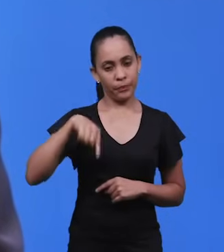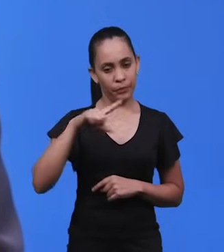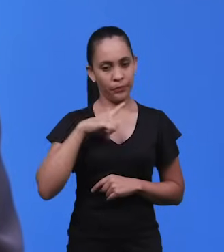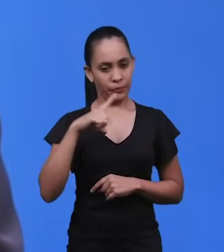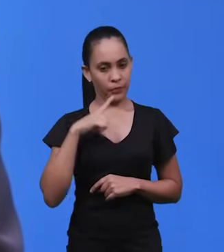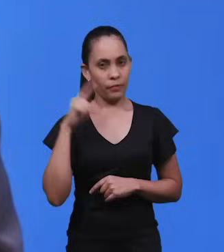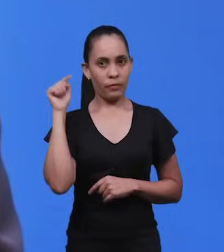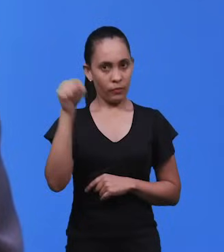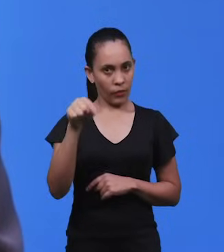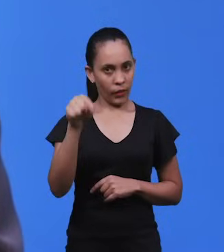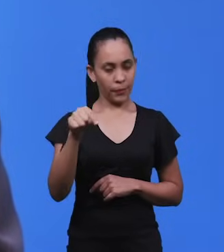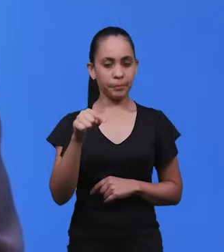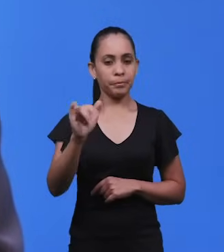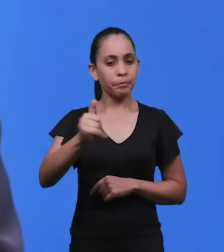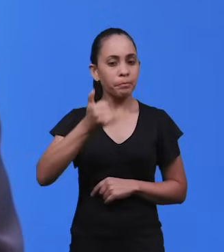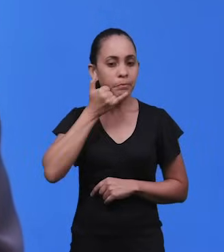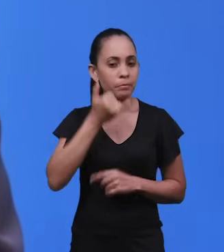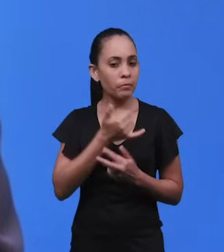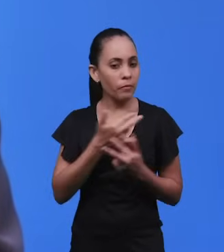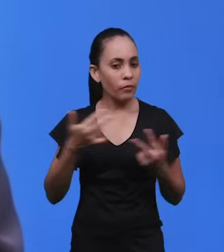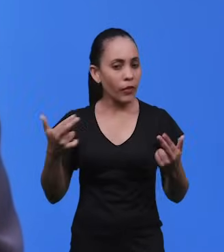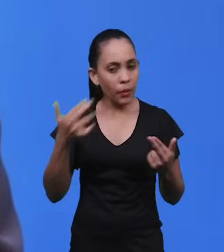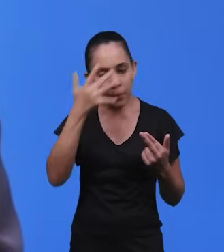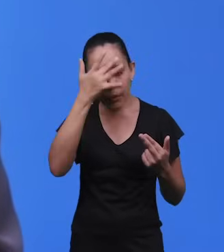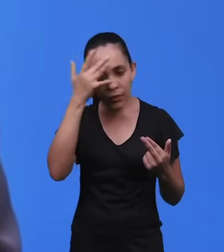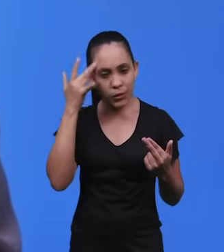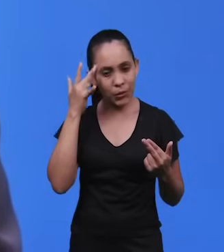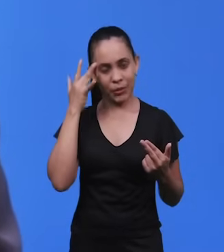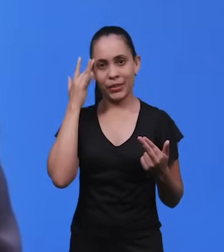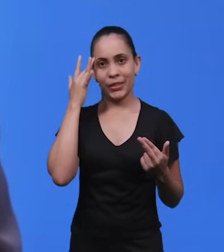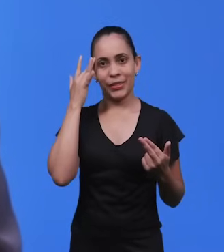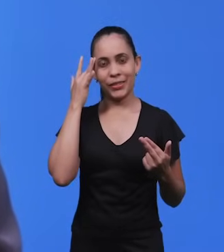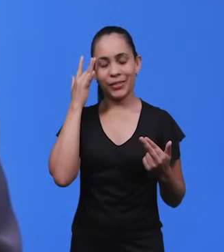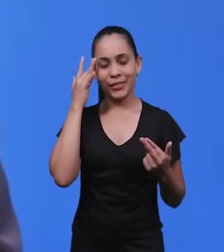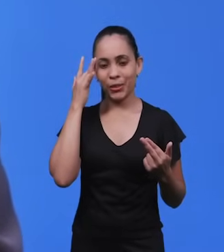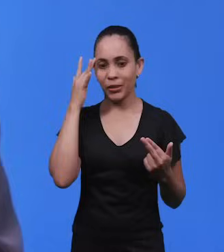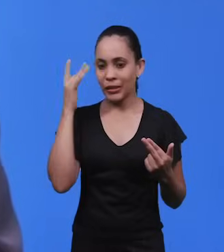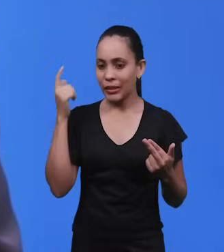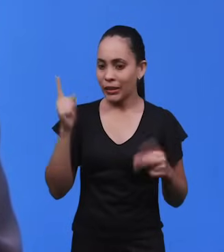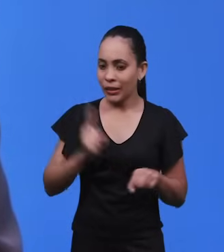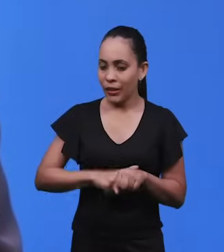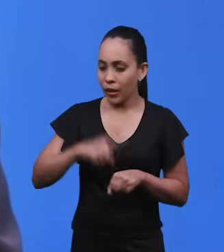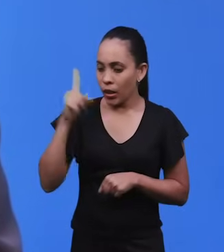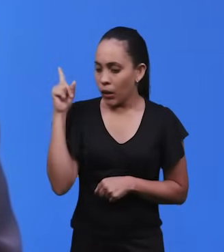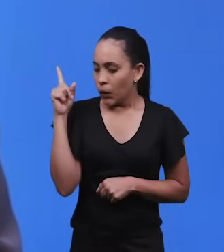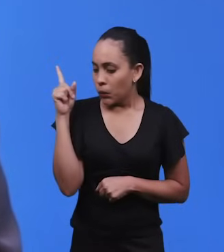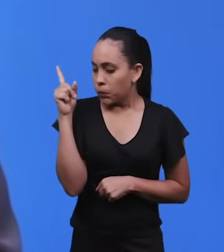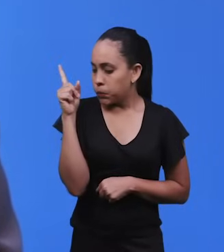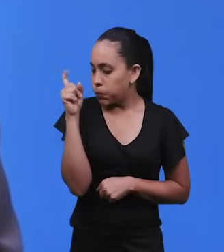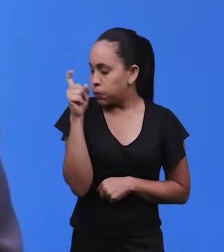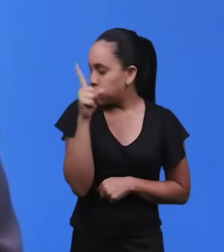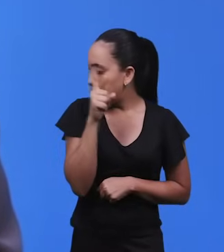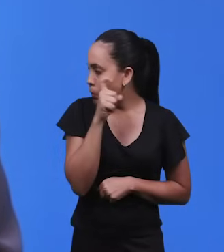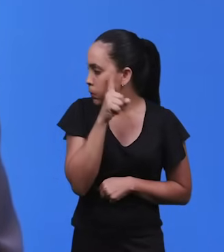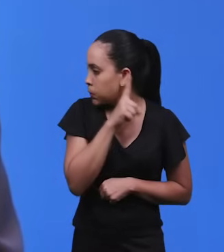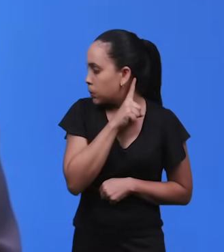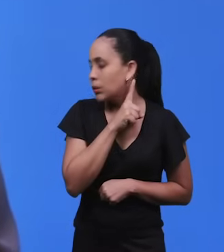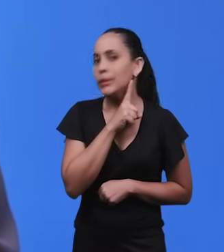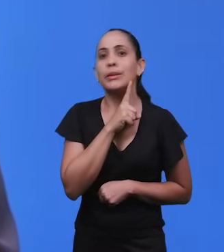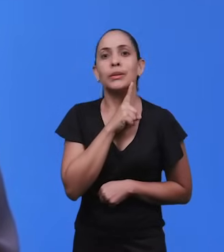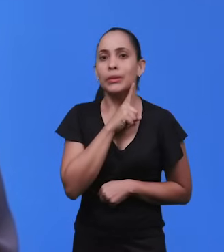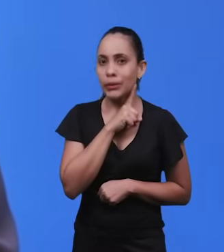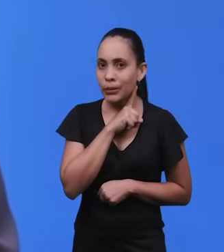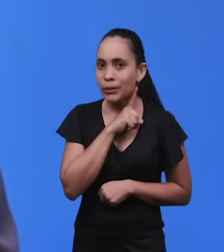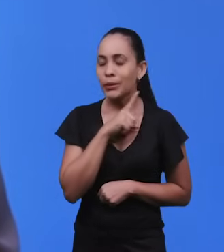recebemos ali, nós recebemos ligações de pessoas que estão assim no fim da linha, né? É fim de linha.